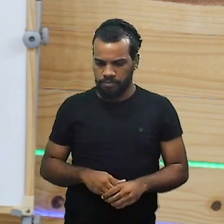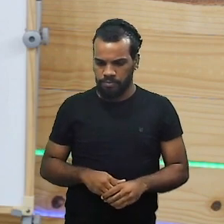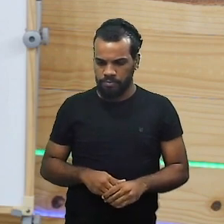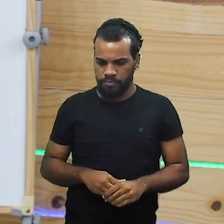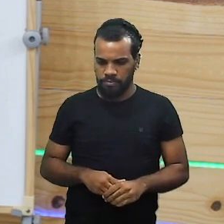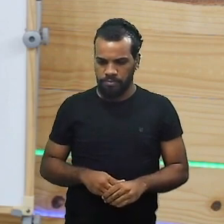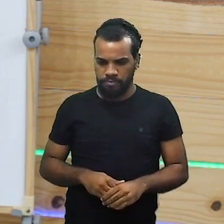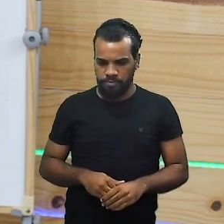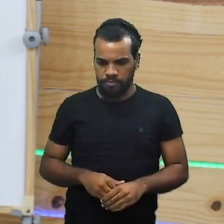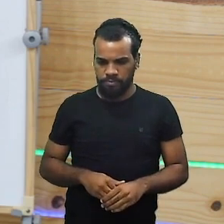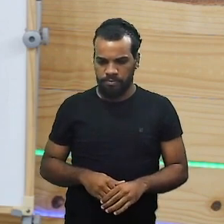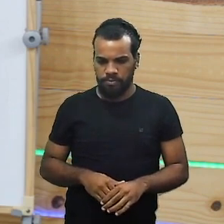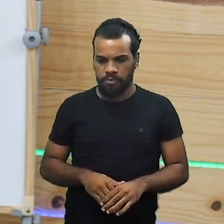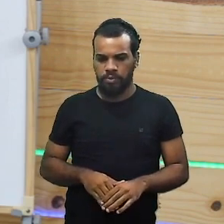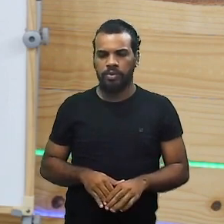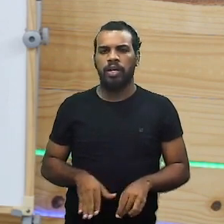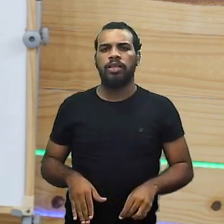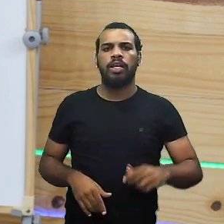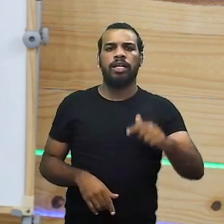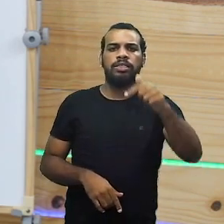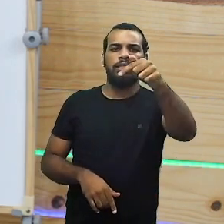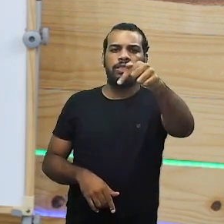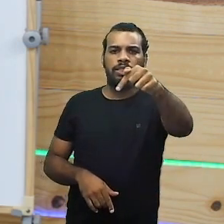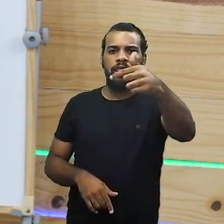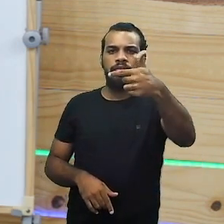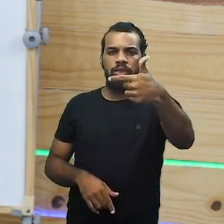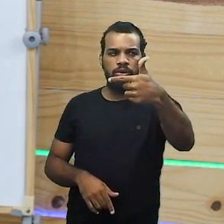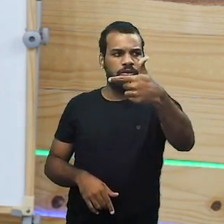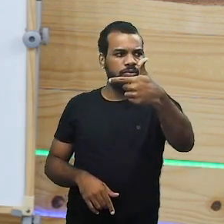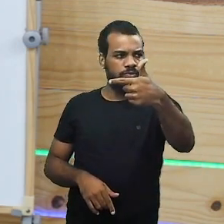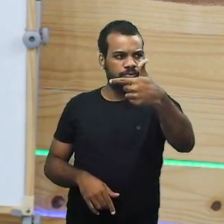ó, pega o 72 e faz o seguinte,